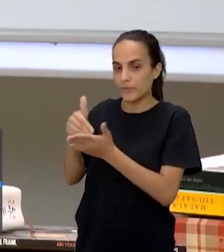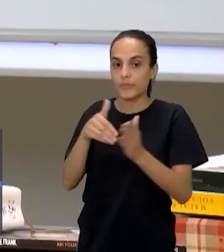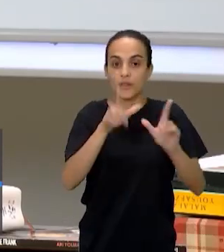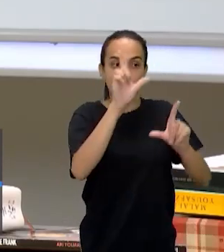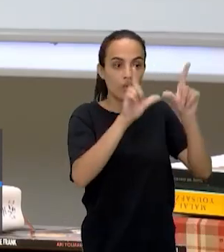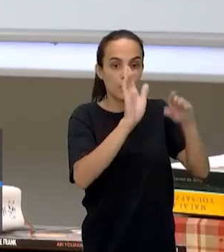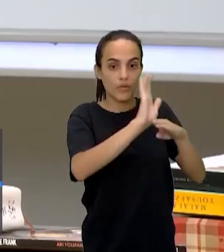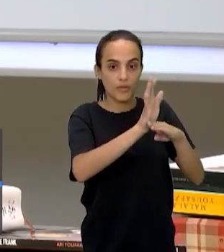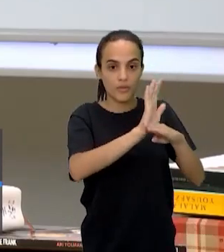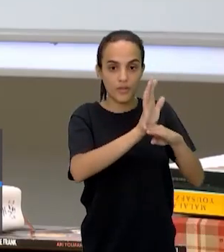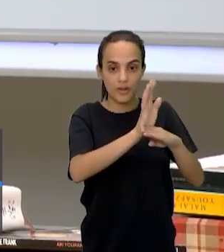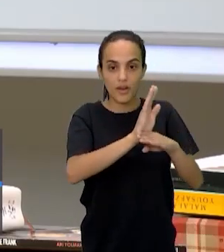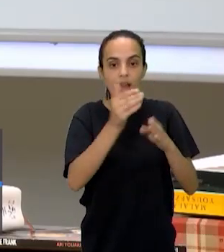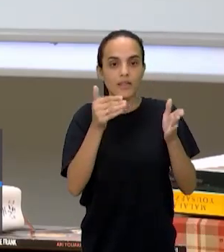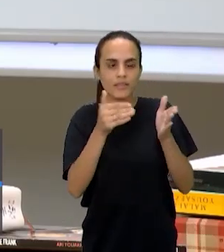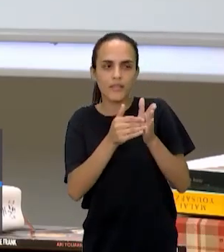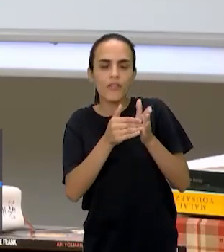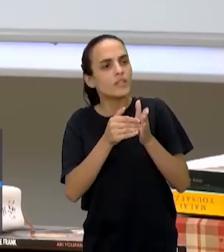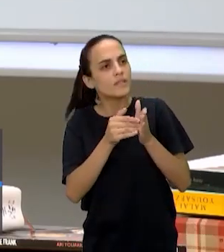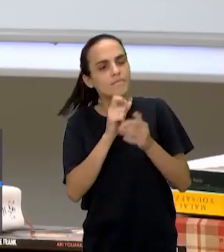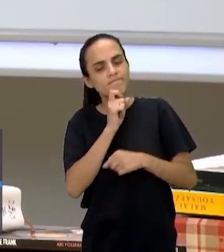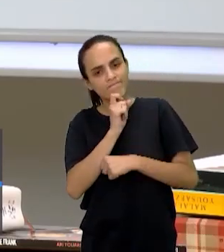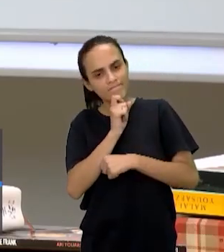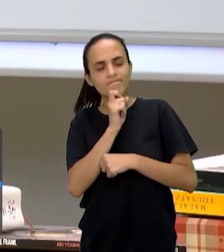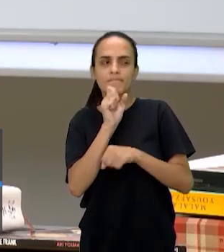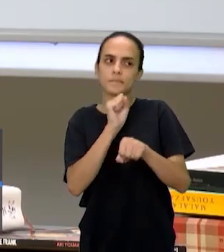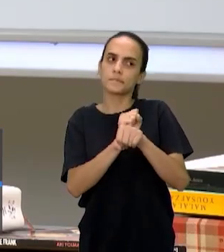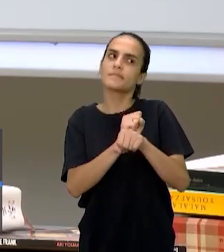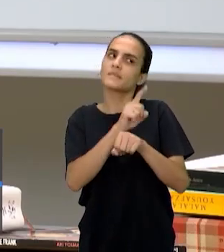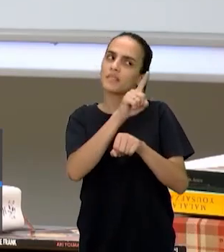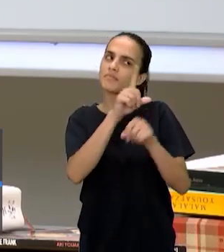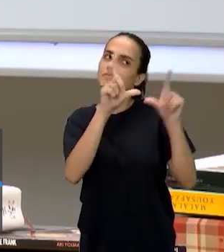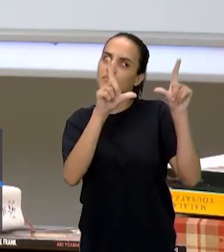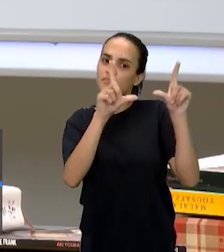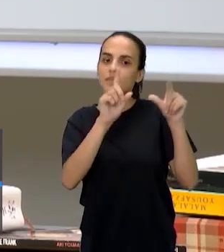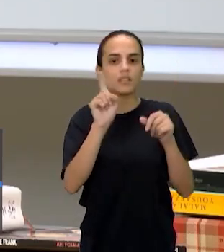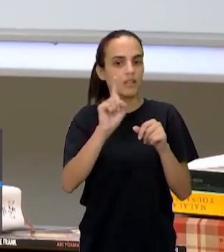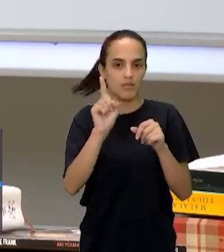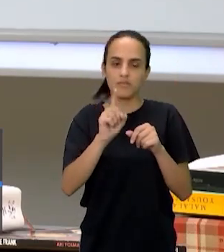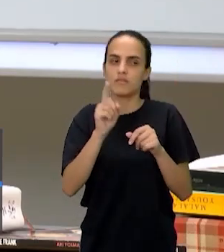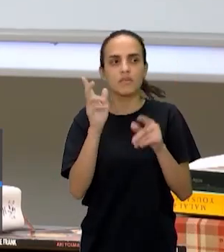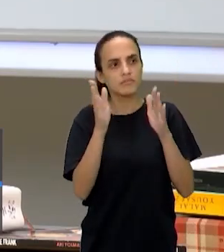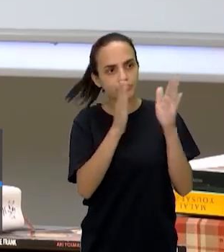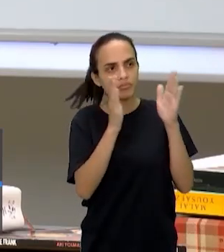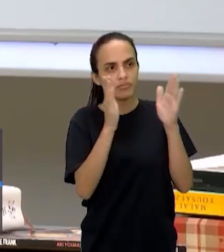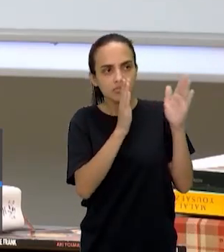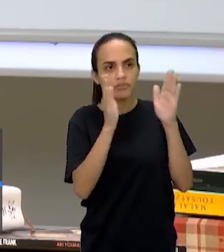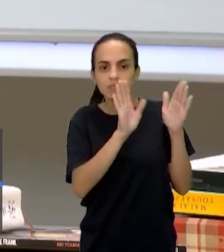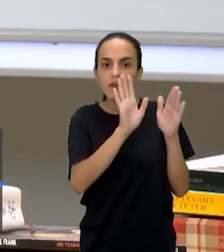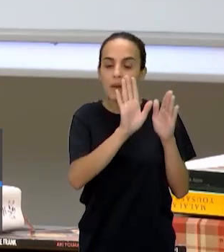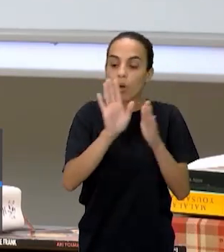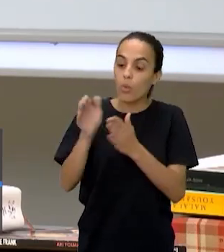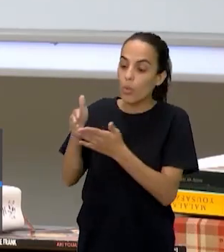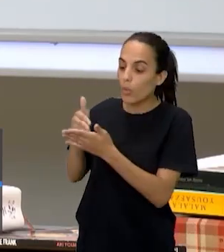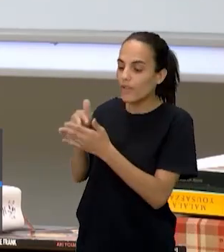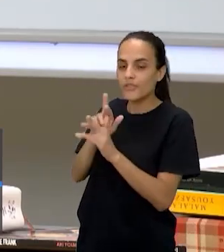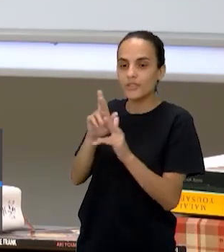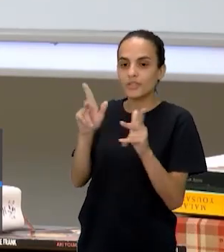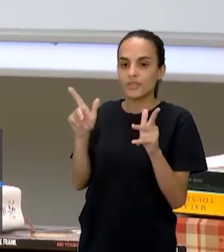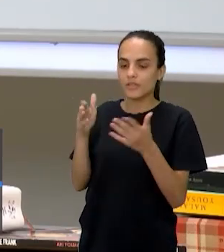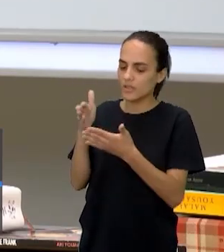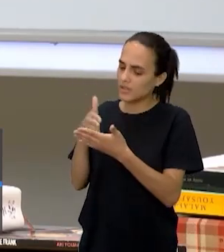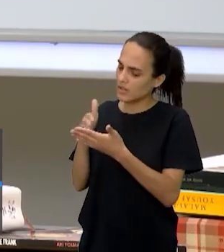ele vai passando, não dá tempo de você ficar questionando. Você vai parar o filme, peraí, essa cena aqui... Não, você vai assistindo. O livro não, você tá lendo, daqui a pouco